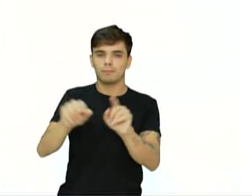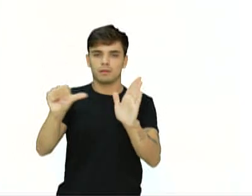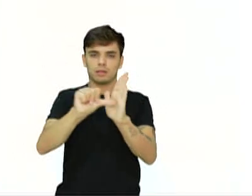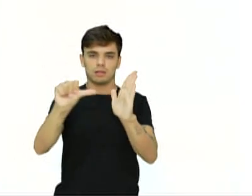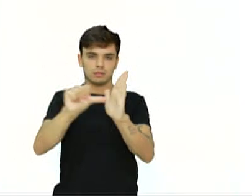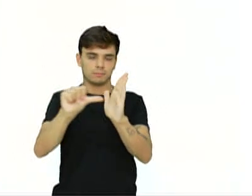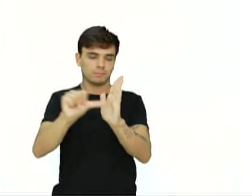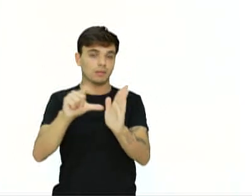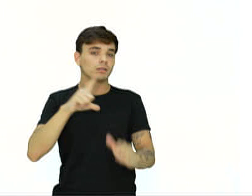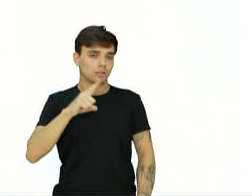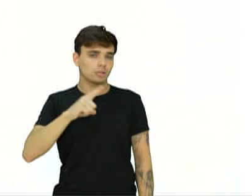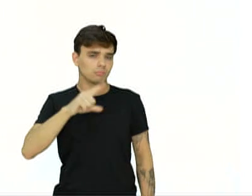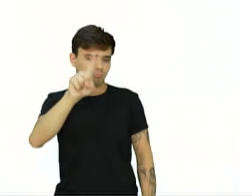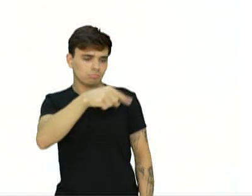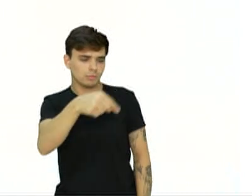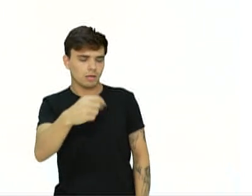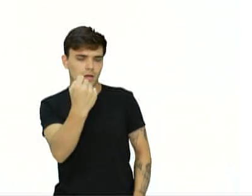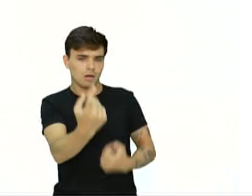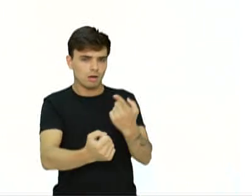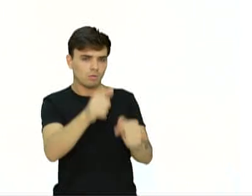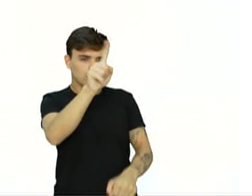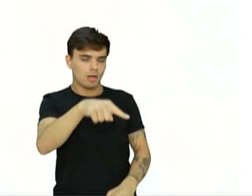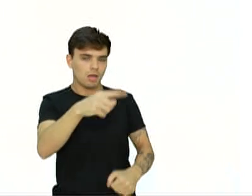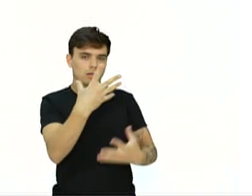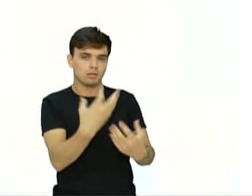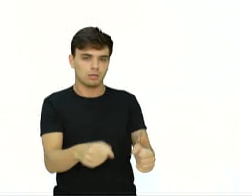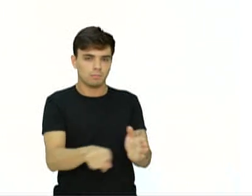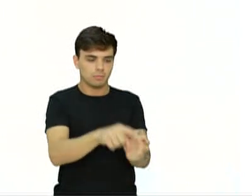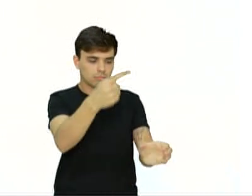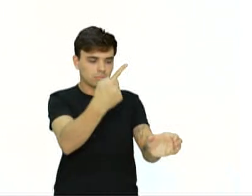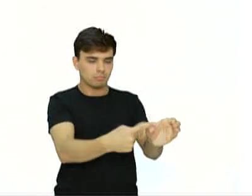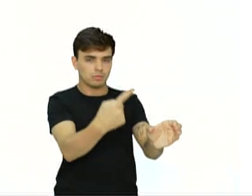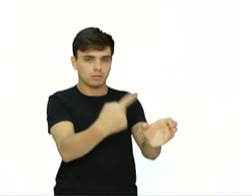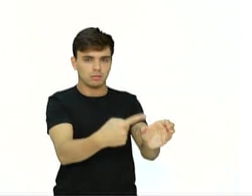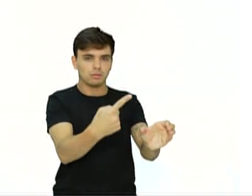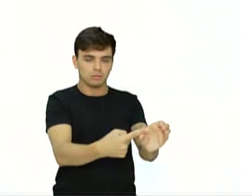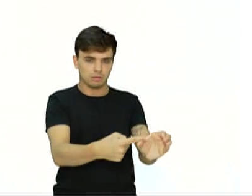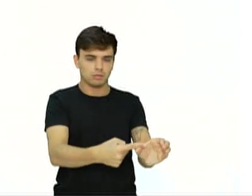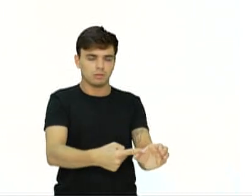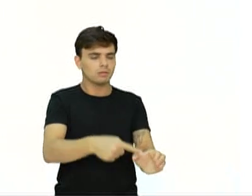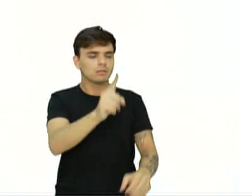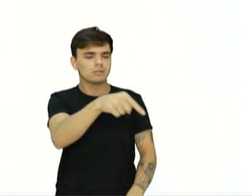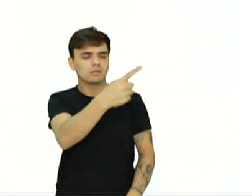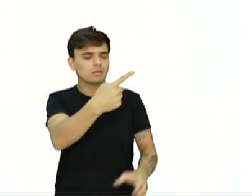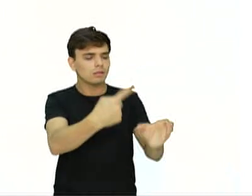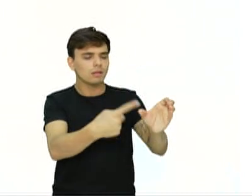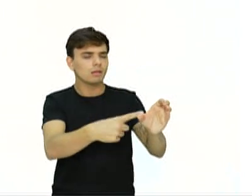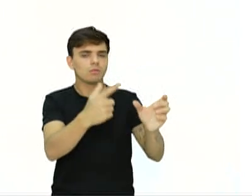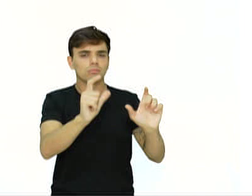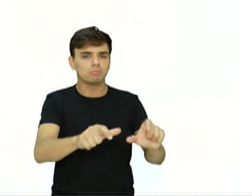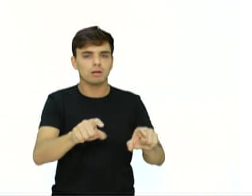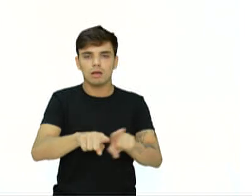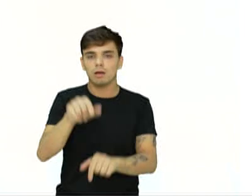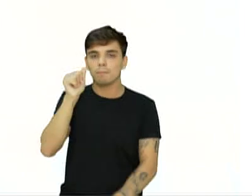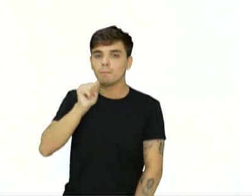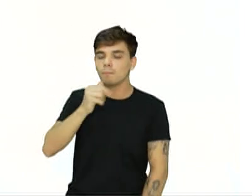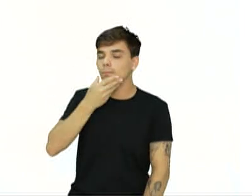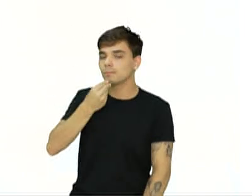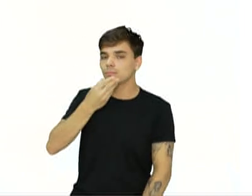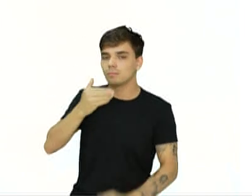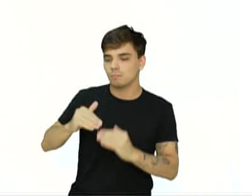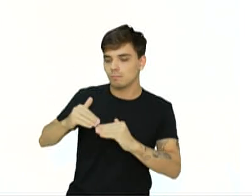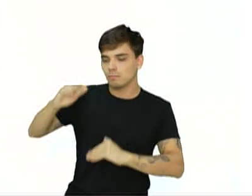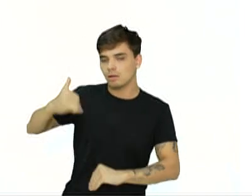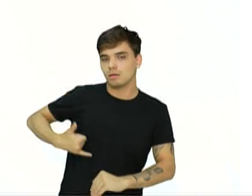né, era restrito àqueles que eram considerados cidadãos. E quem que era considerado cidadão? Homens maiores de